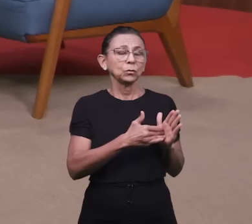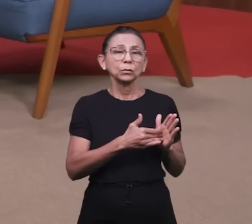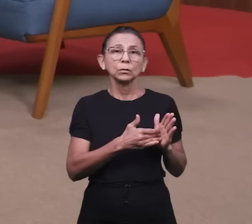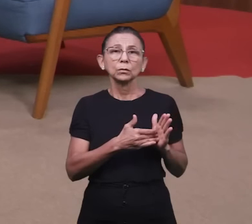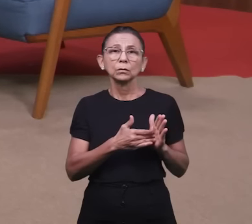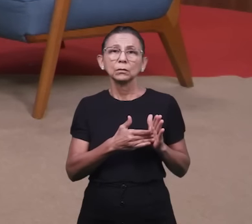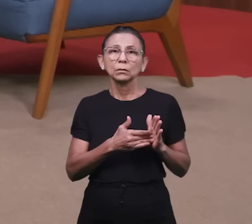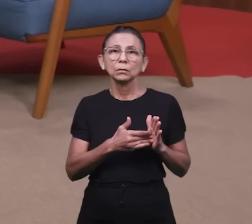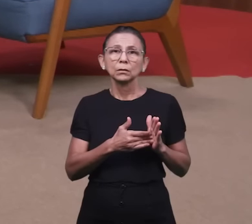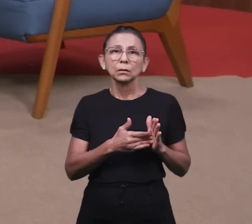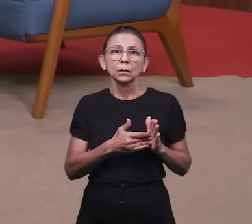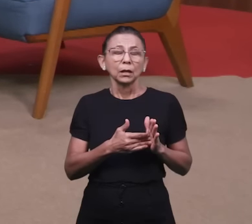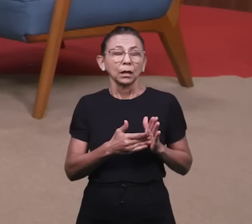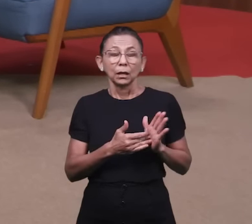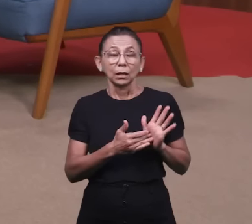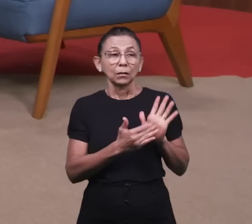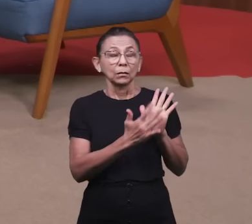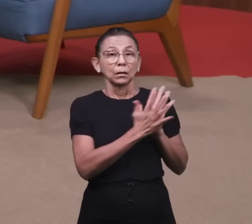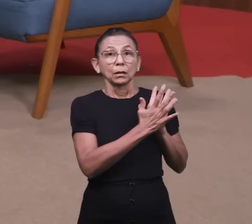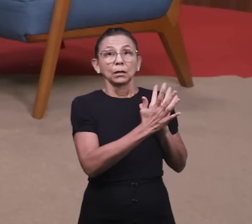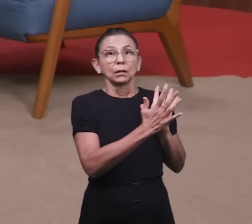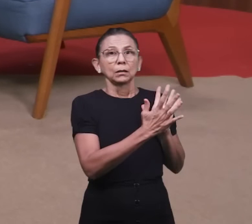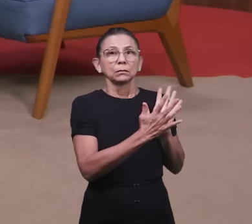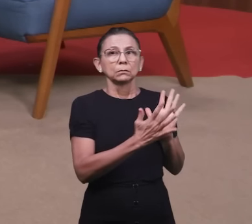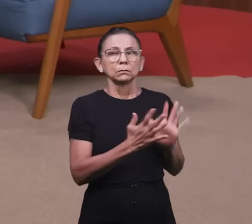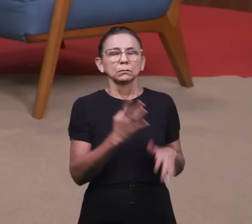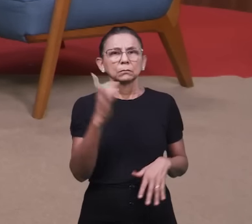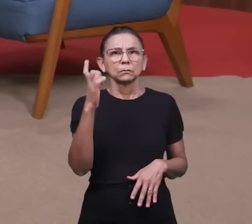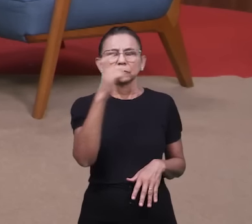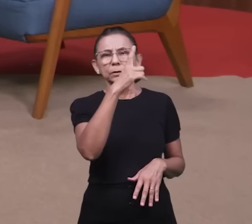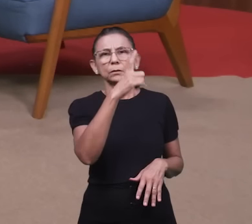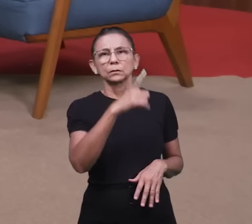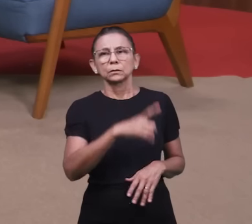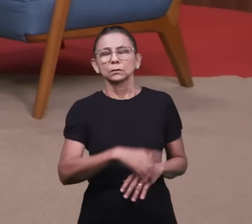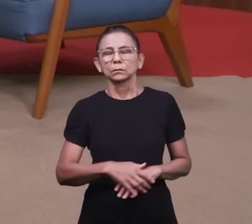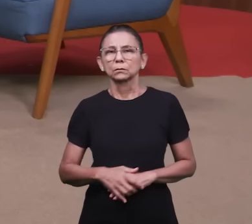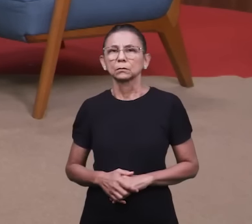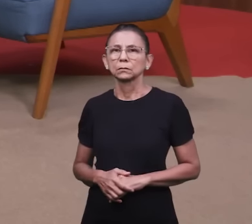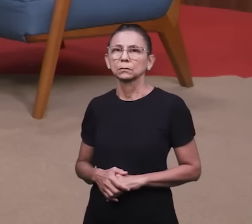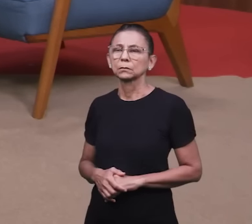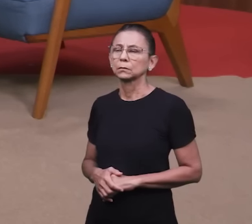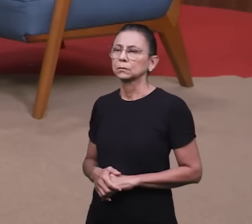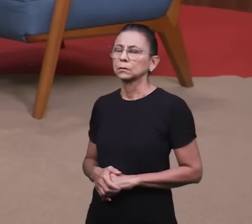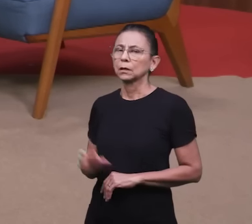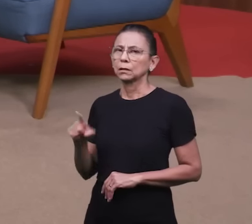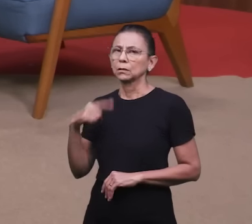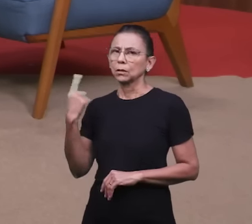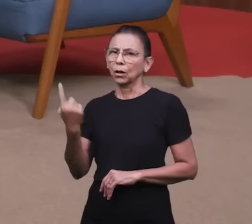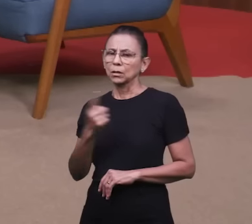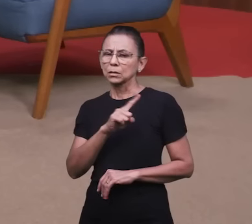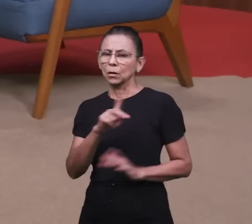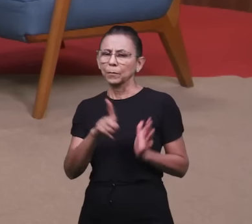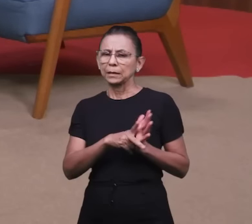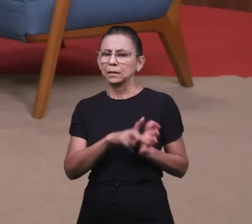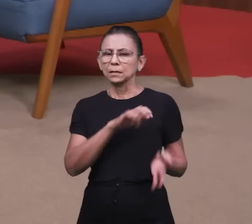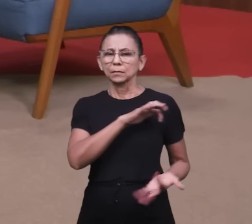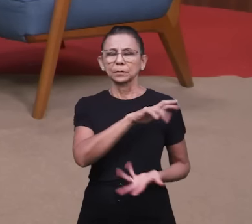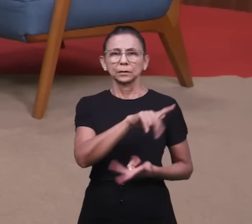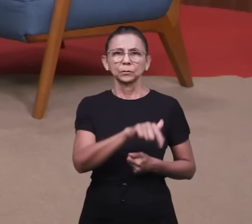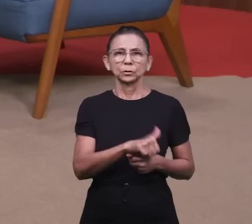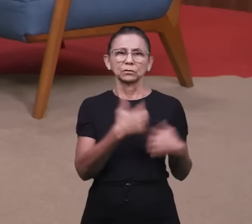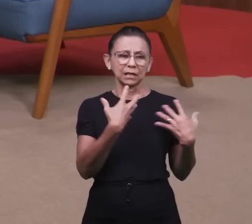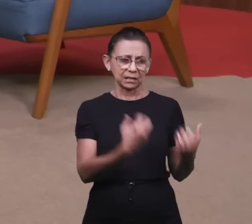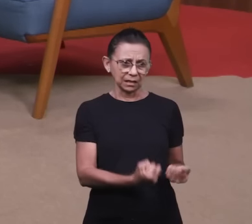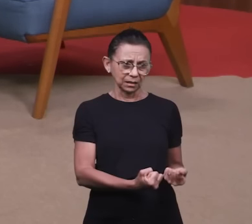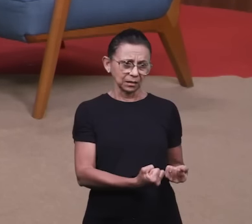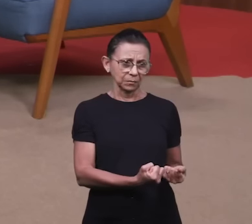familiares é um choque por isso que nós estamos mas não somos mais do mundo e não nos